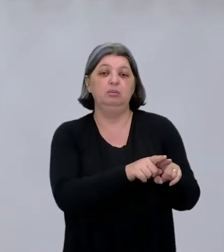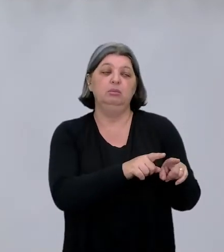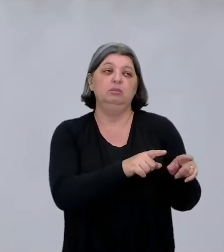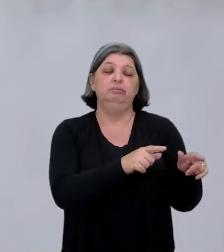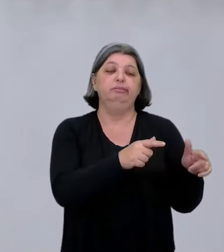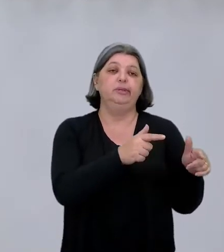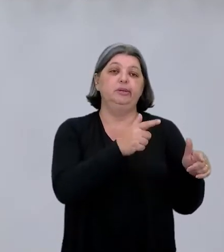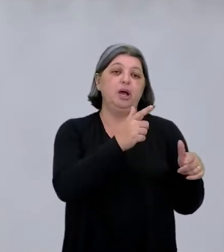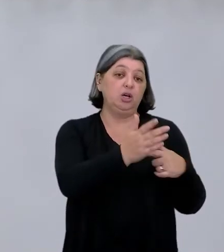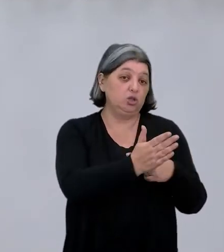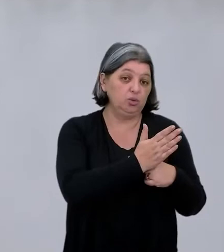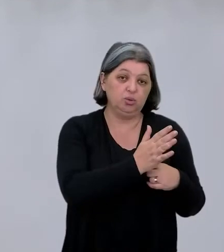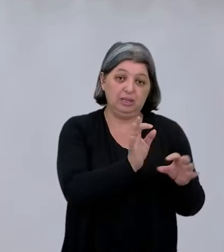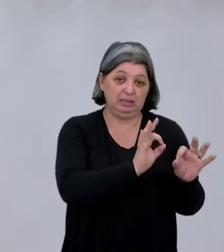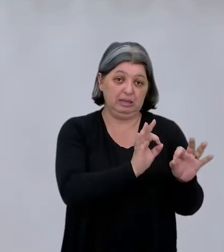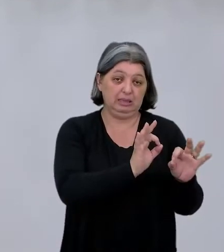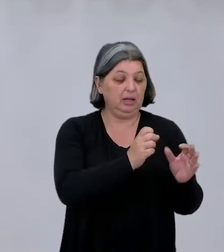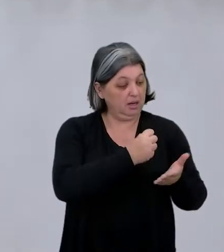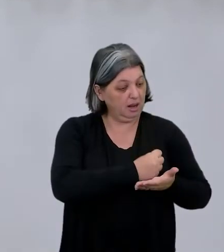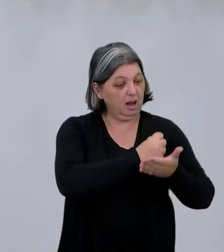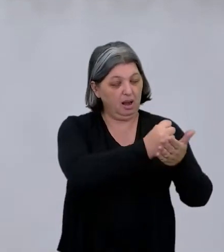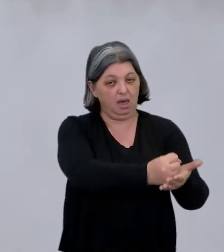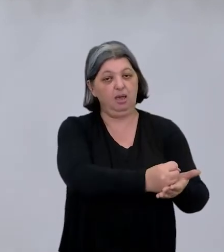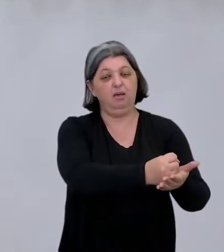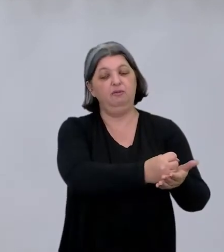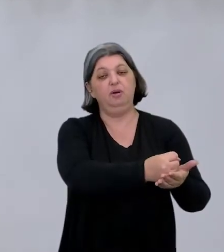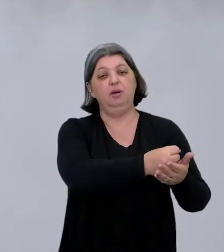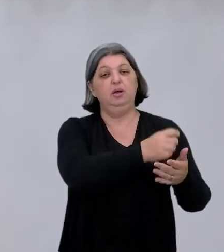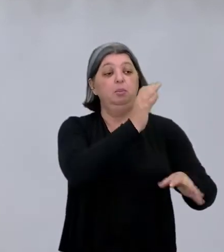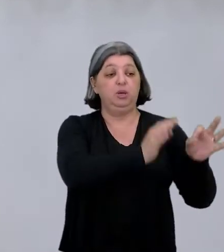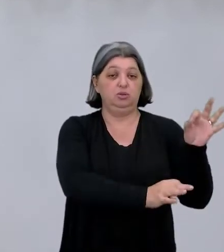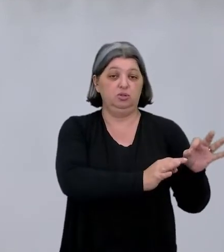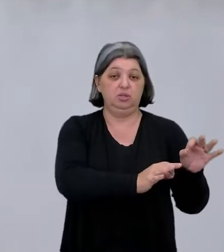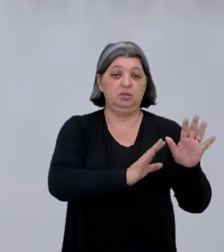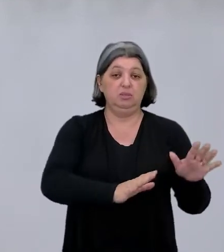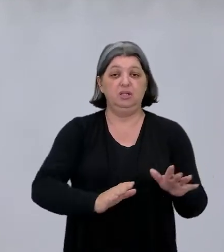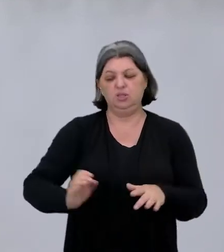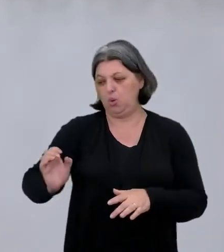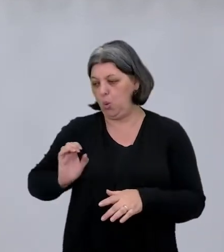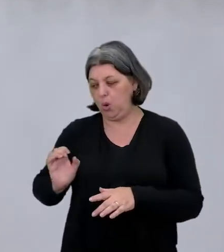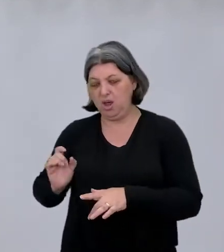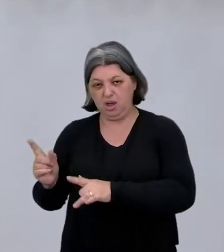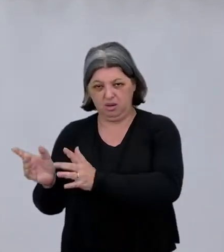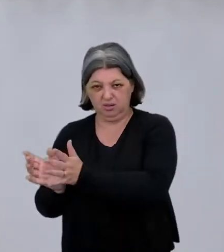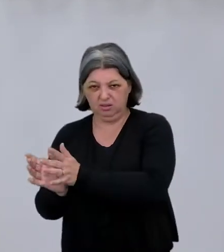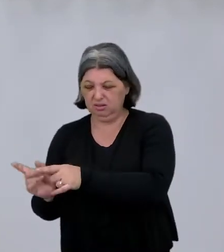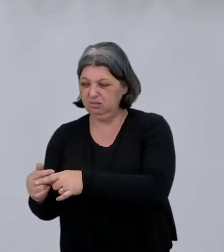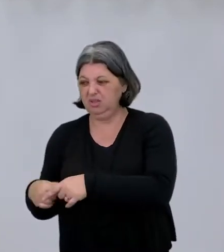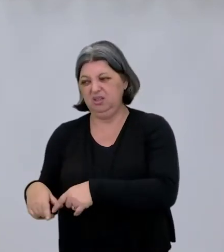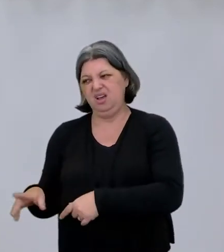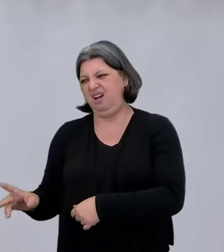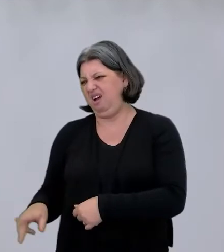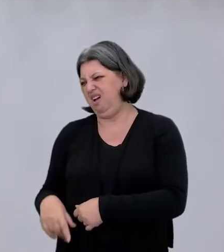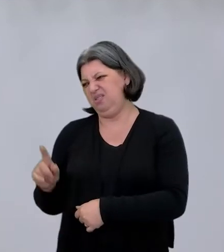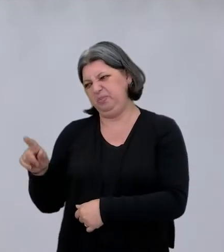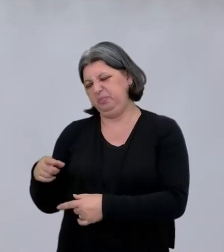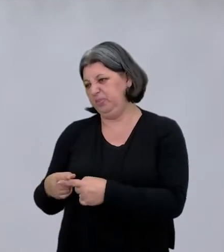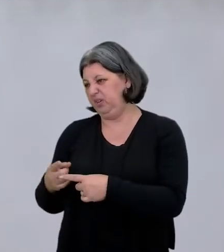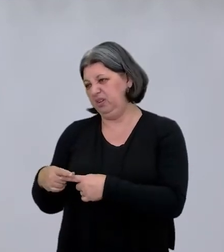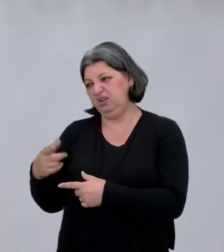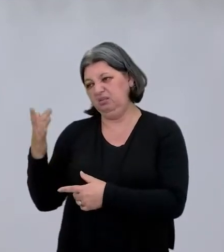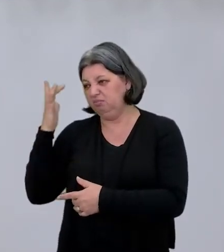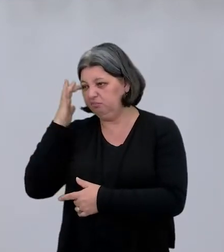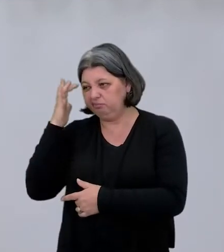situação, ele é levado à justiça. Enquanto o rico, muitas vezes é levado na questão, é que ele não cresceu, ele é molecão ainda,